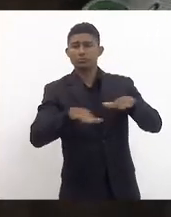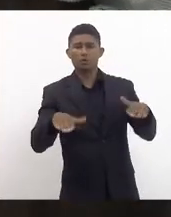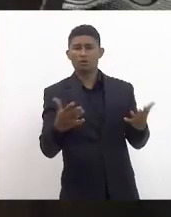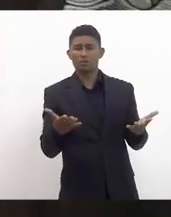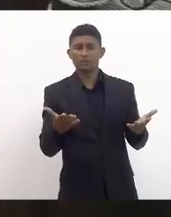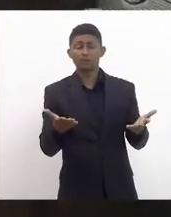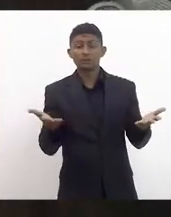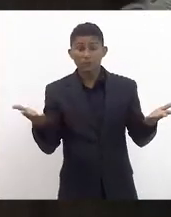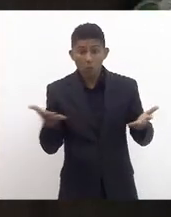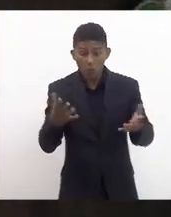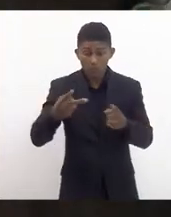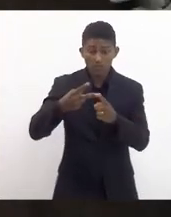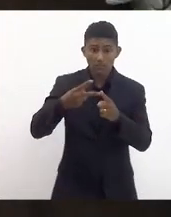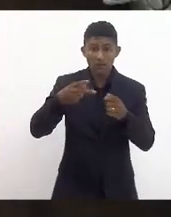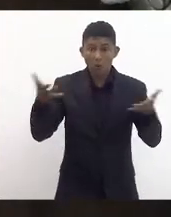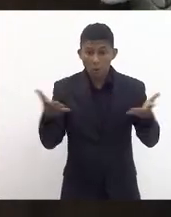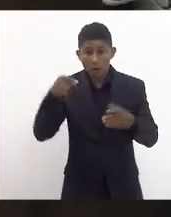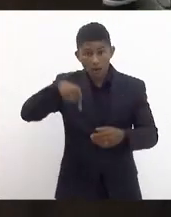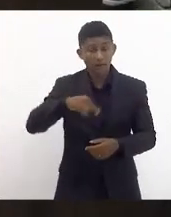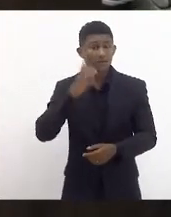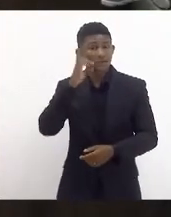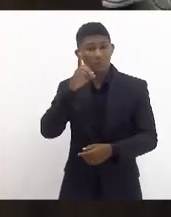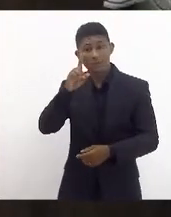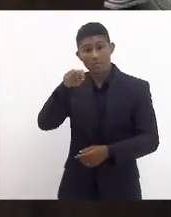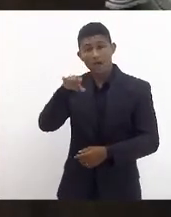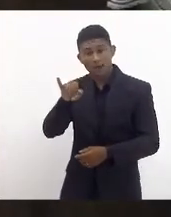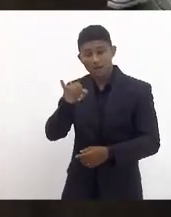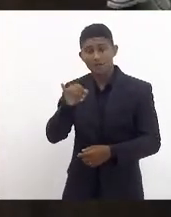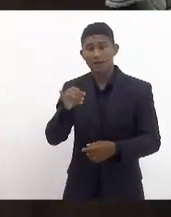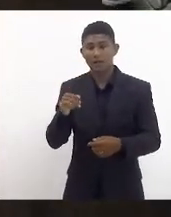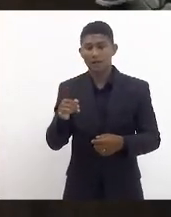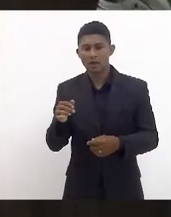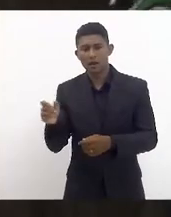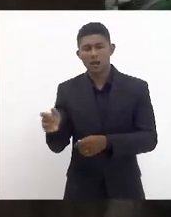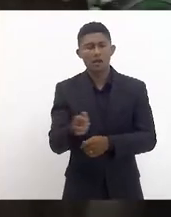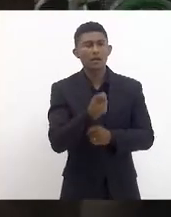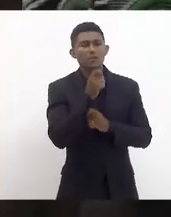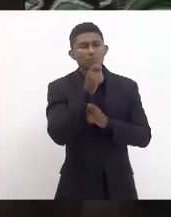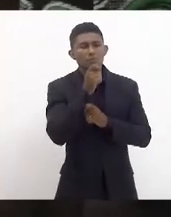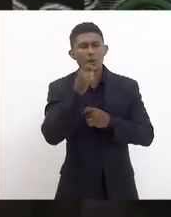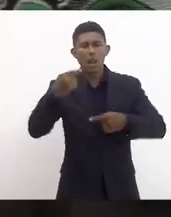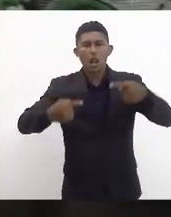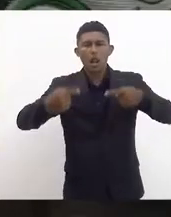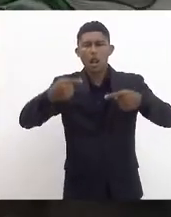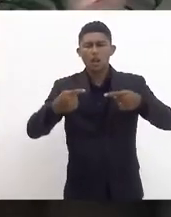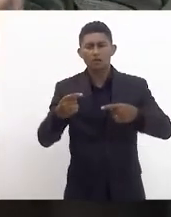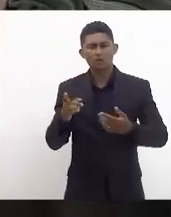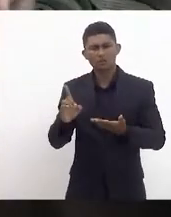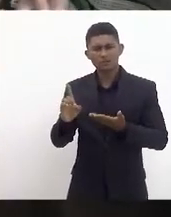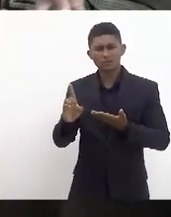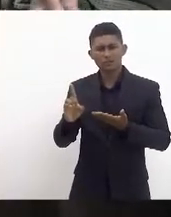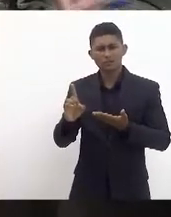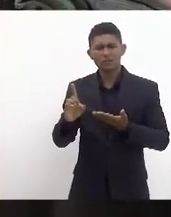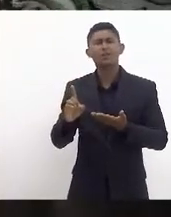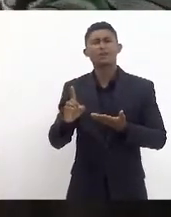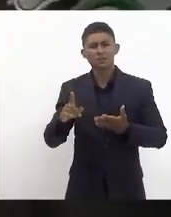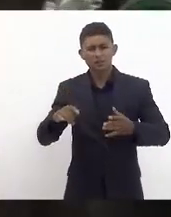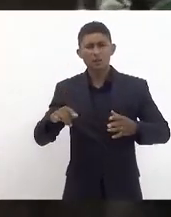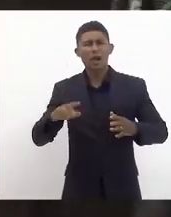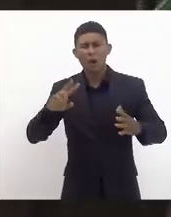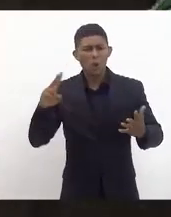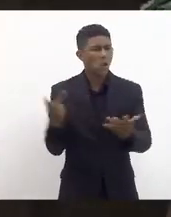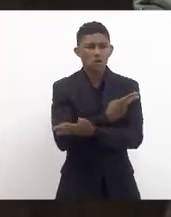Hoje aqui a deputada Dani Monteiro, fazendo o debate, foi vítima de uma abordagem